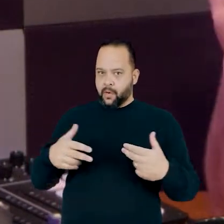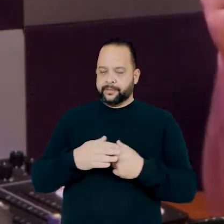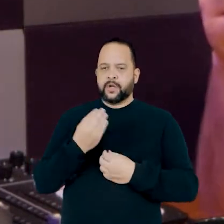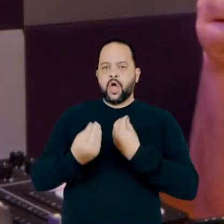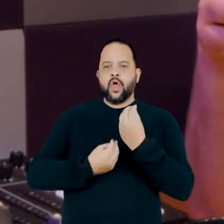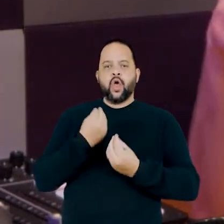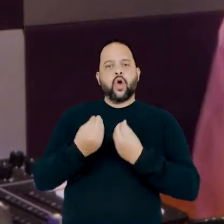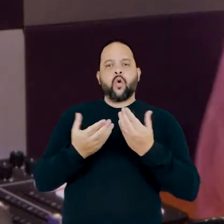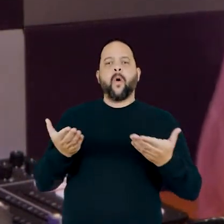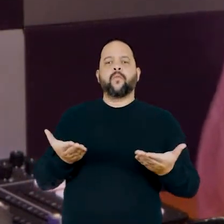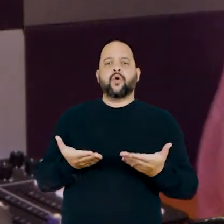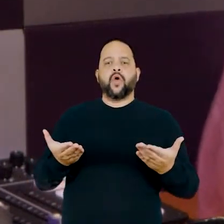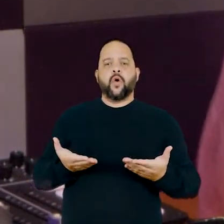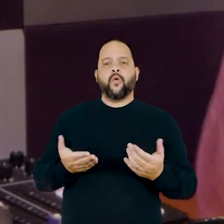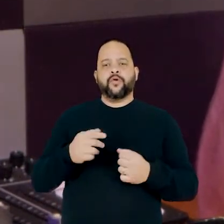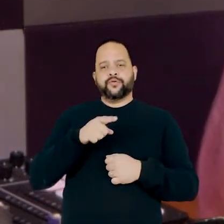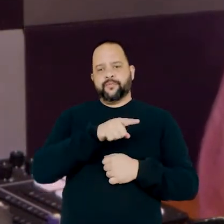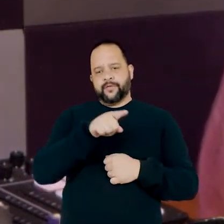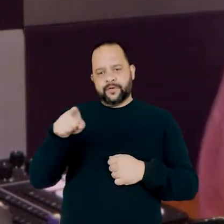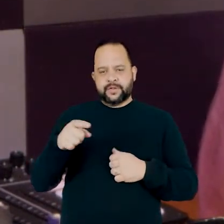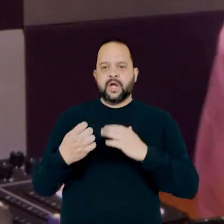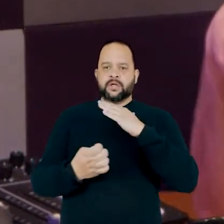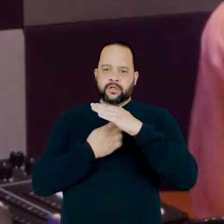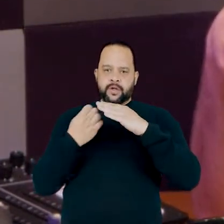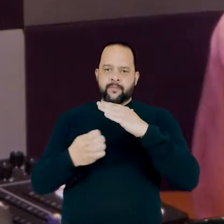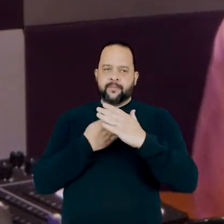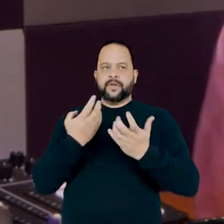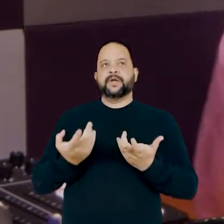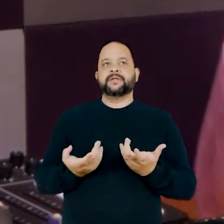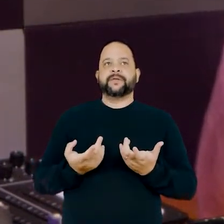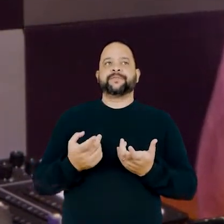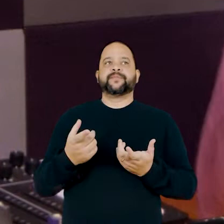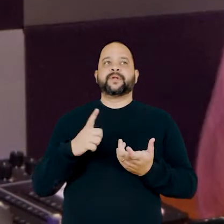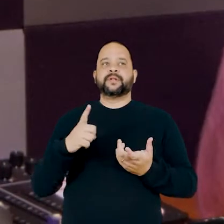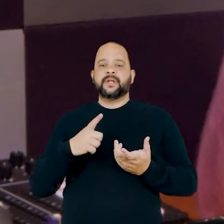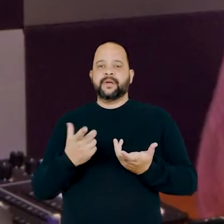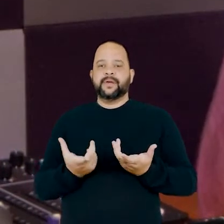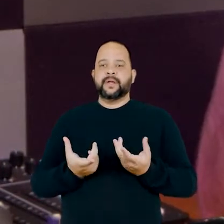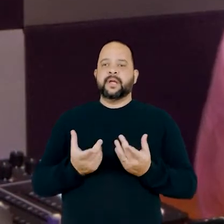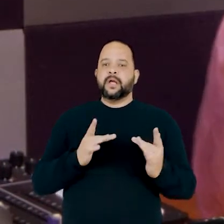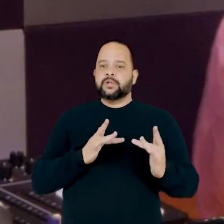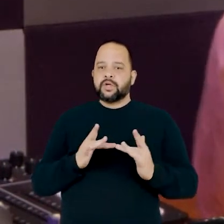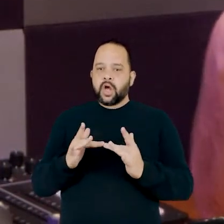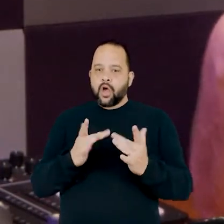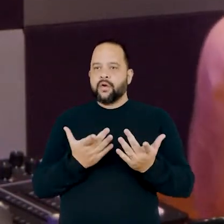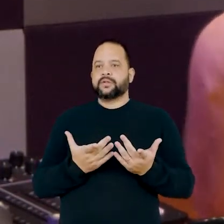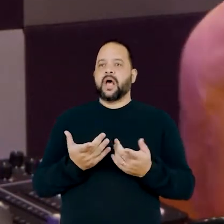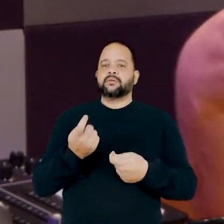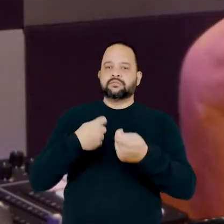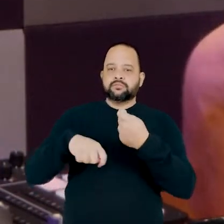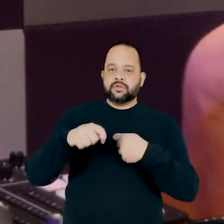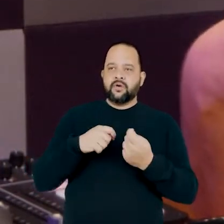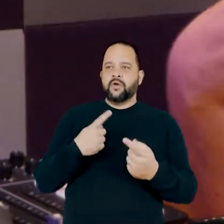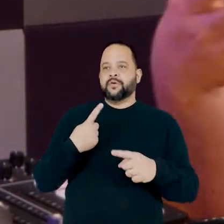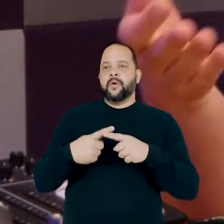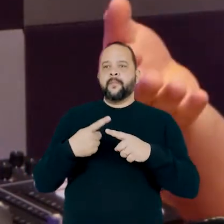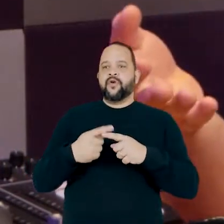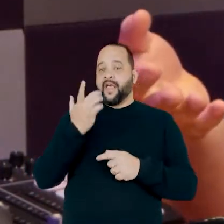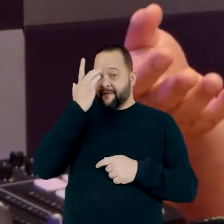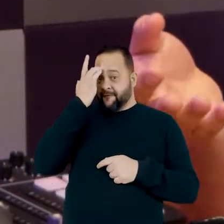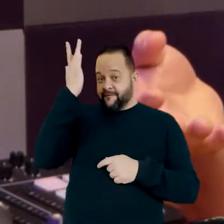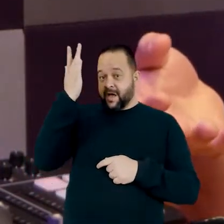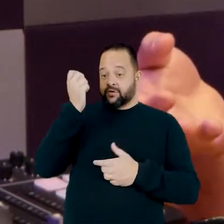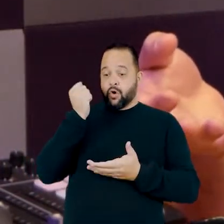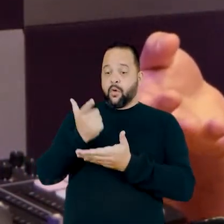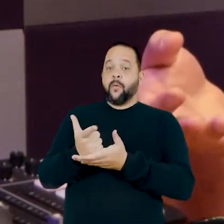hoje, por exemplo, para vocês lidarem com um mercado onde é muito fácil eu importar